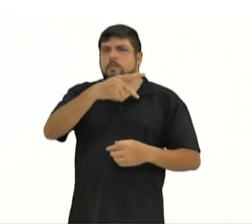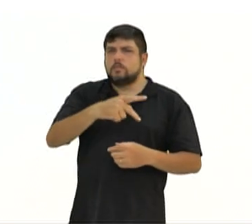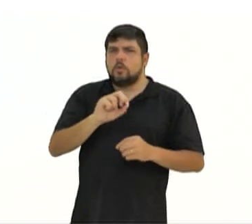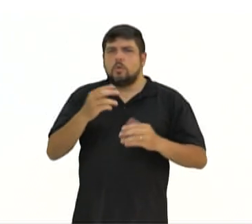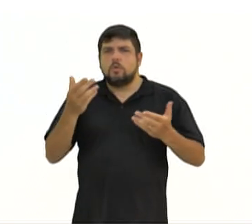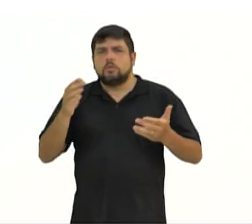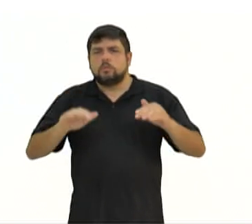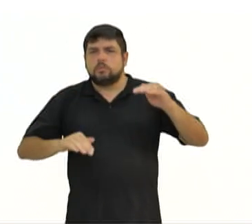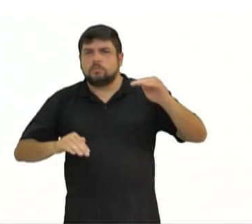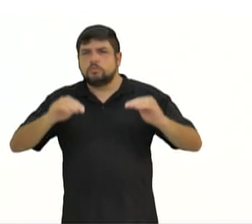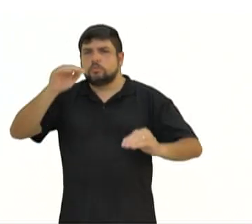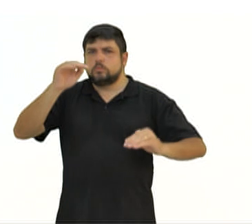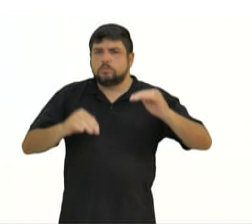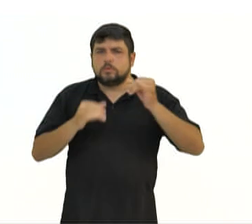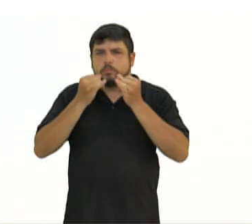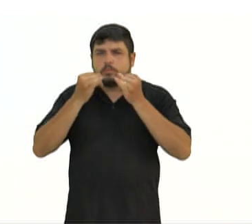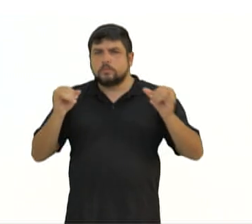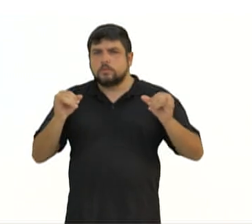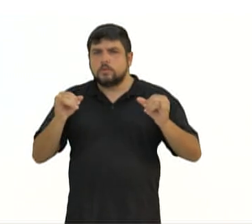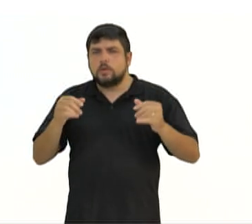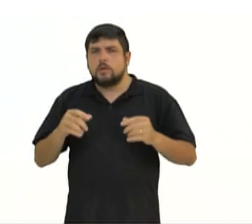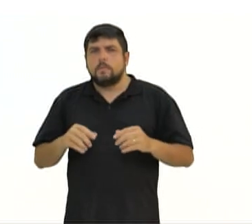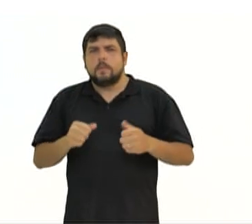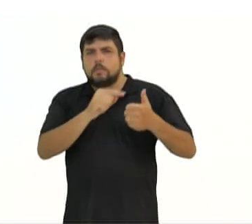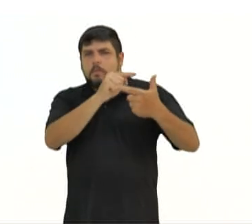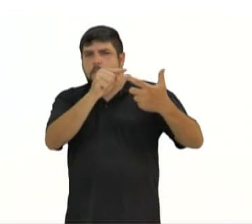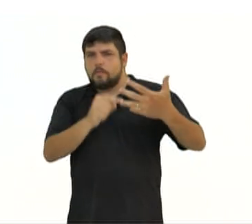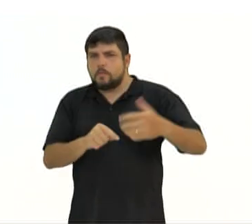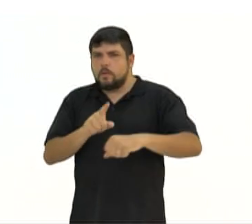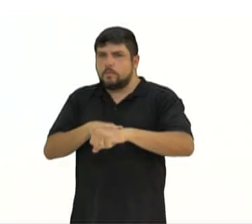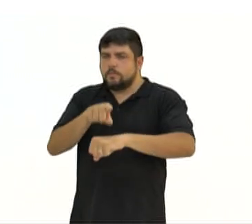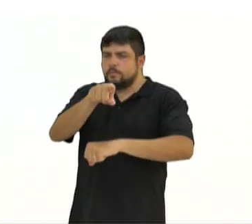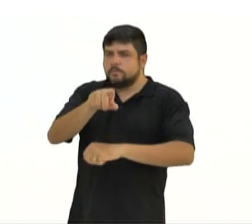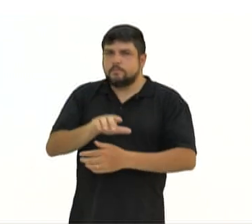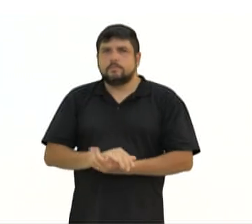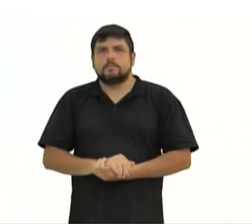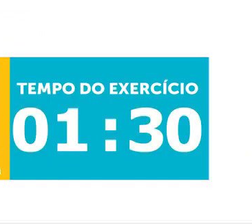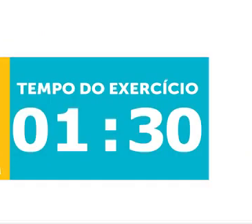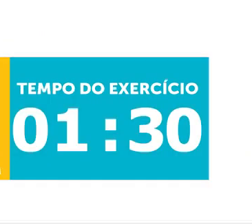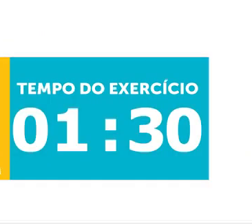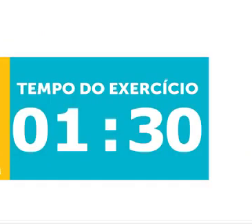energia padrão, para essa pilha? Temos as opções? Agora é com vocês.